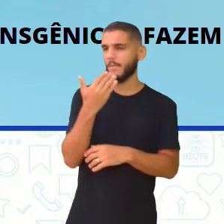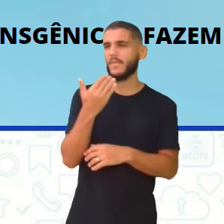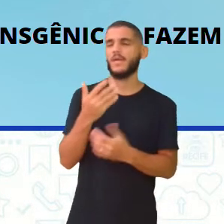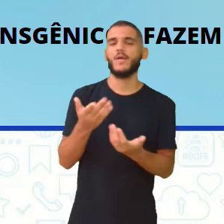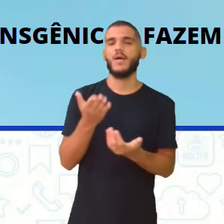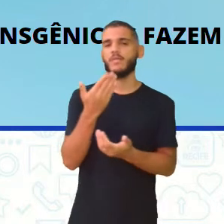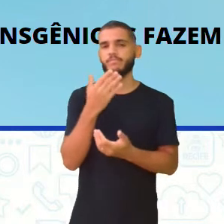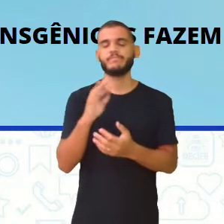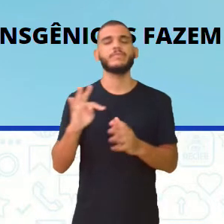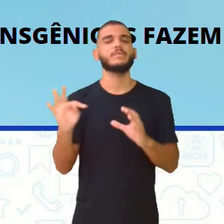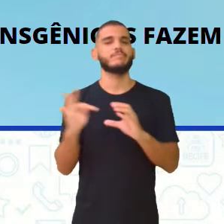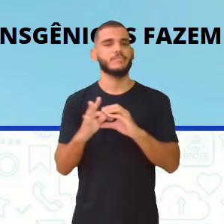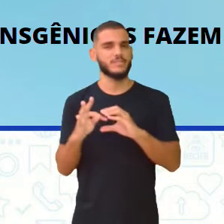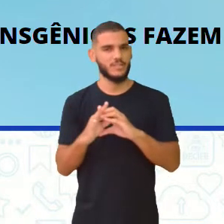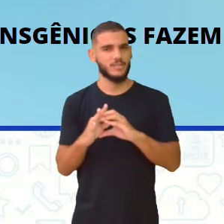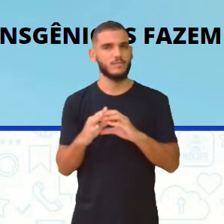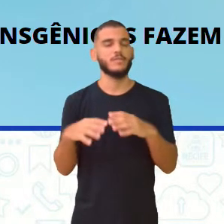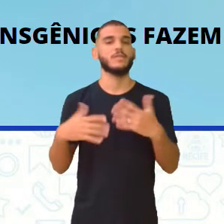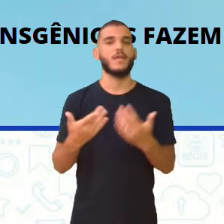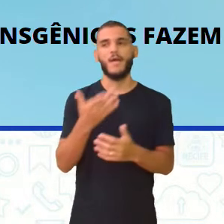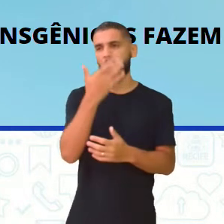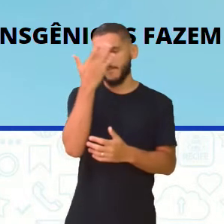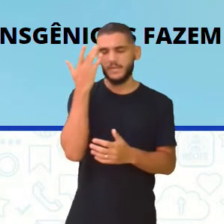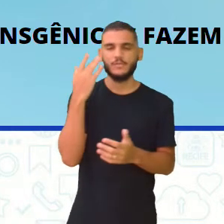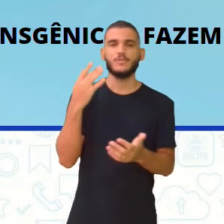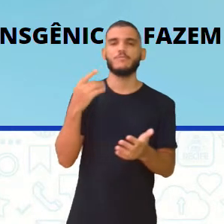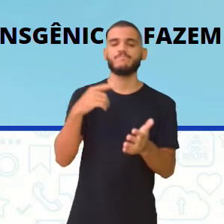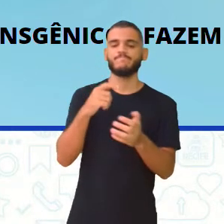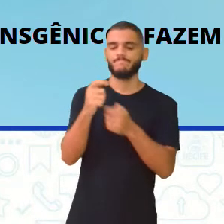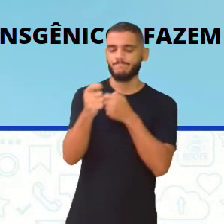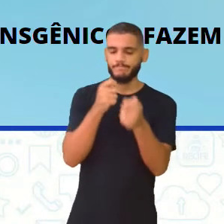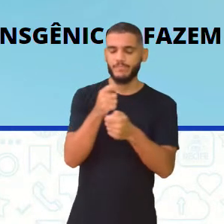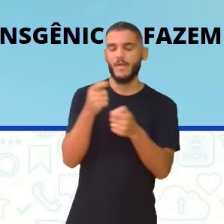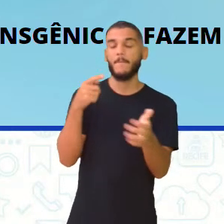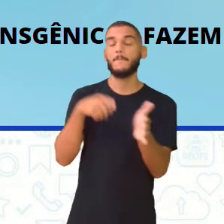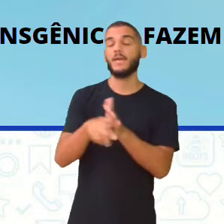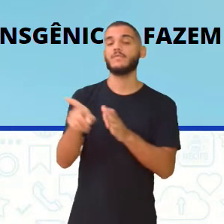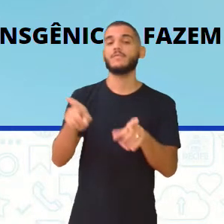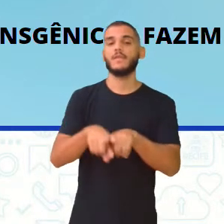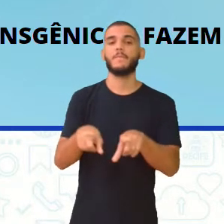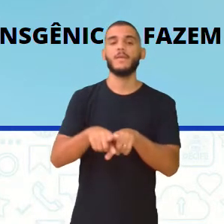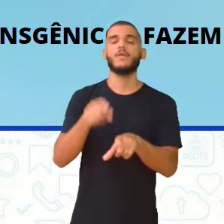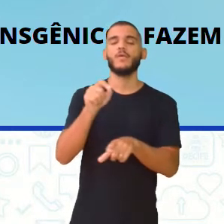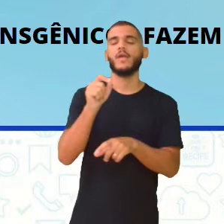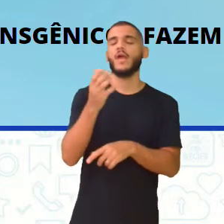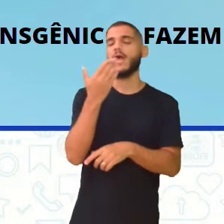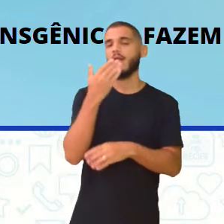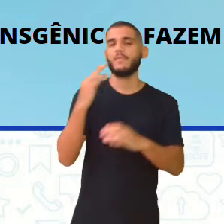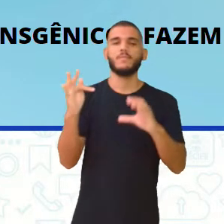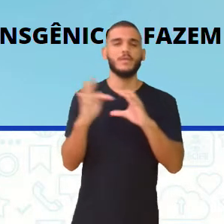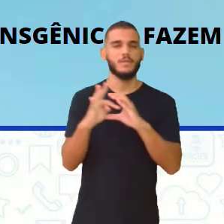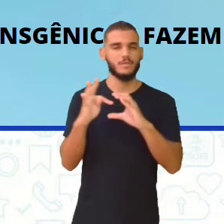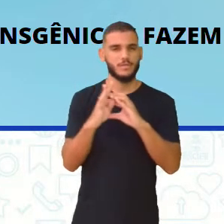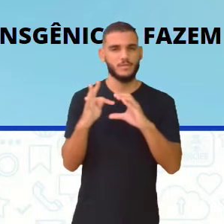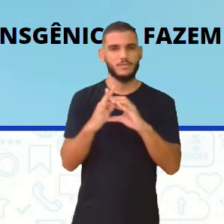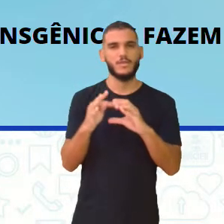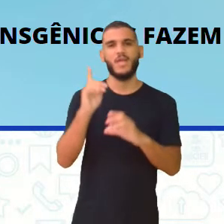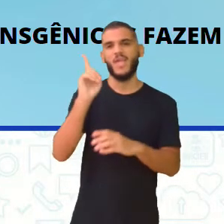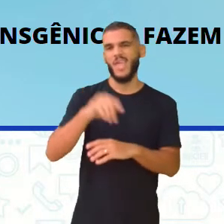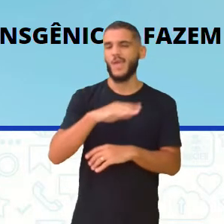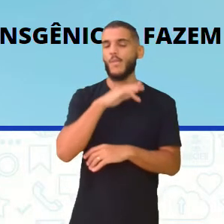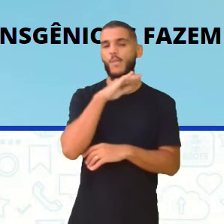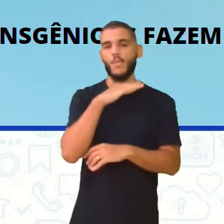pessoas vão responder. Para essas pessoas que vocês vão entrevistar, pergunta também, os alimentos transgênicos fazem mal à